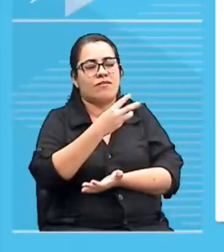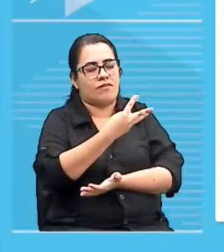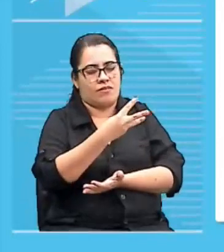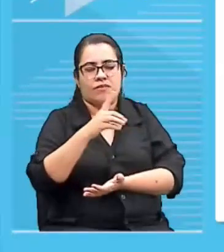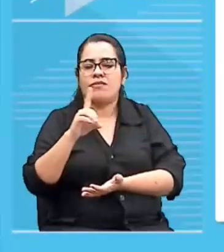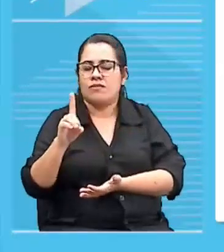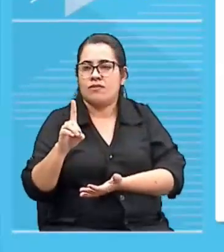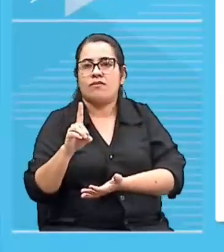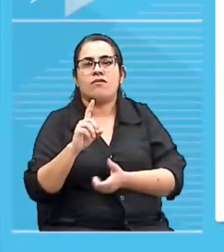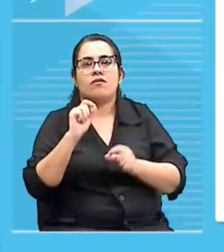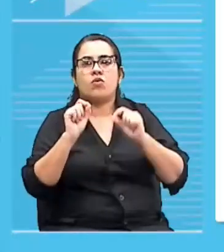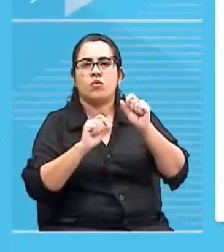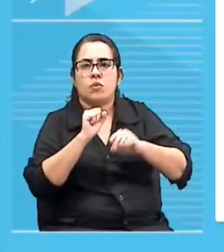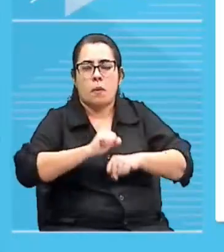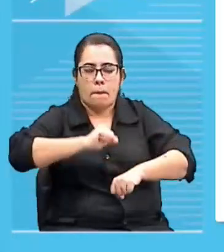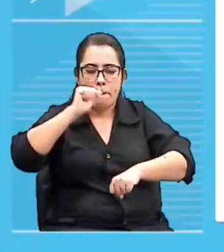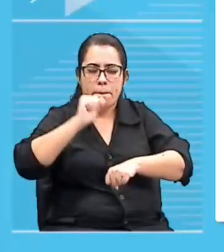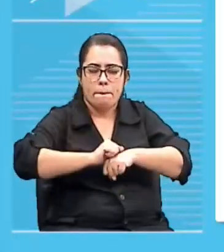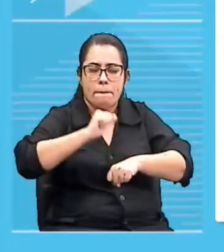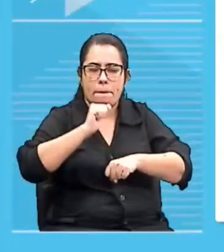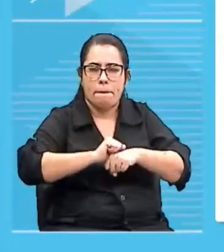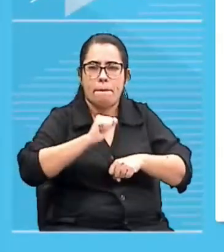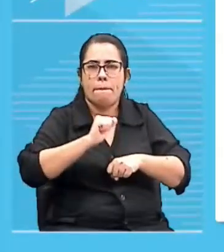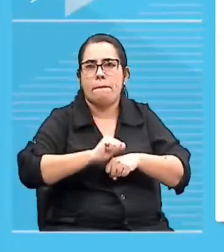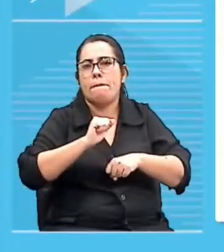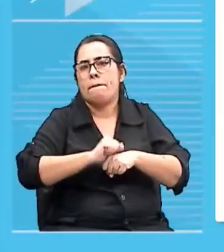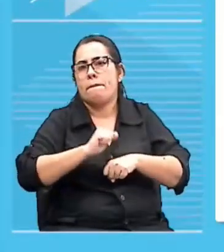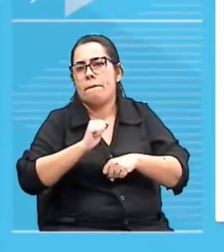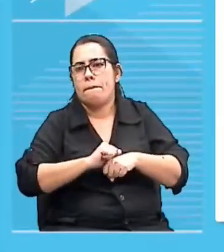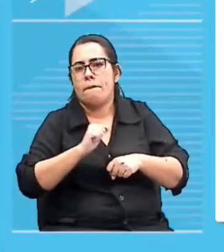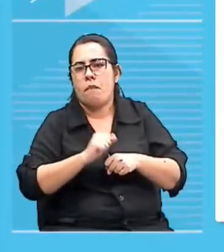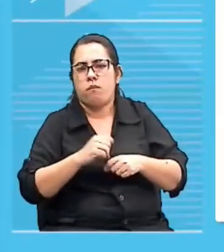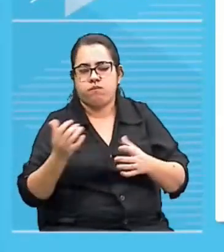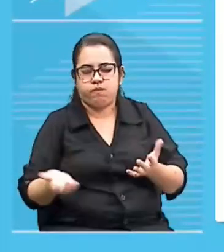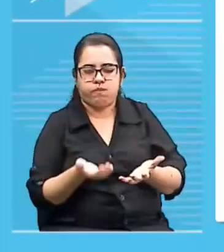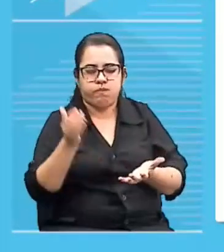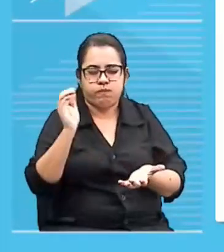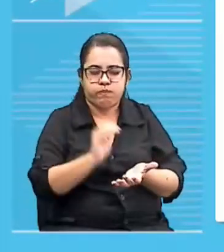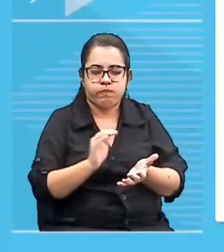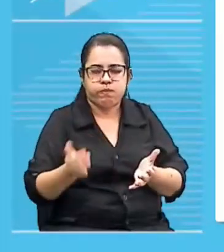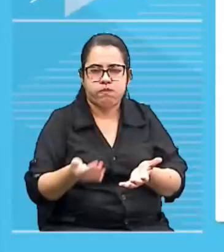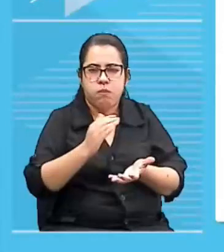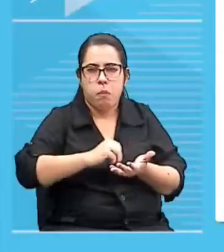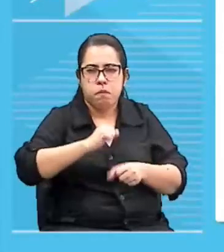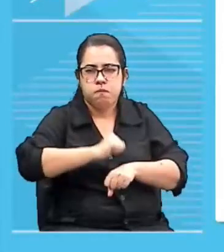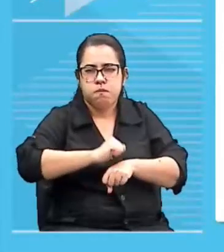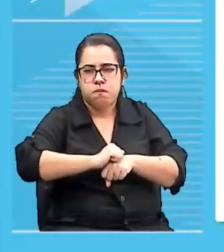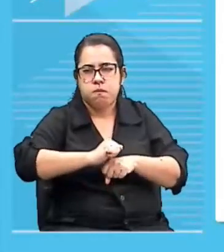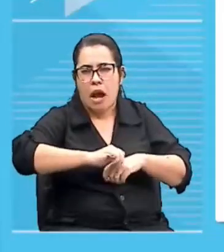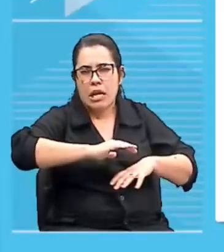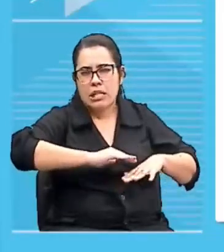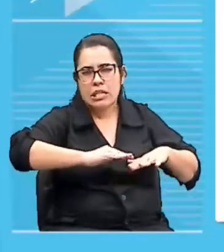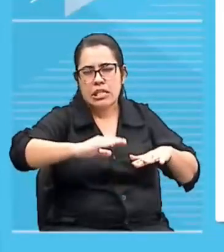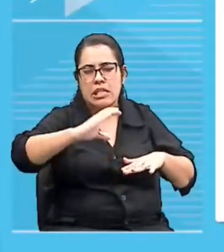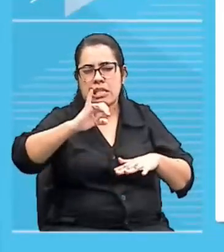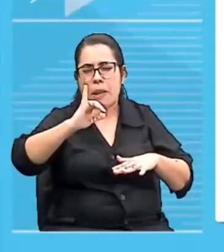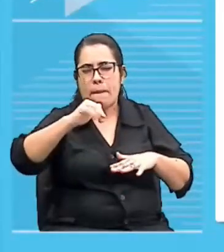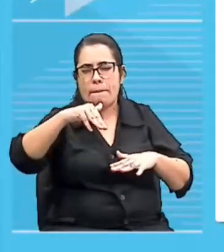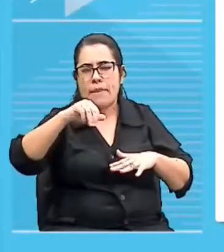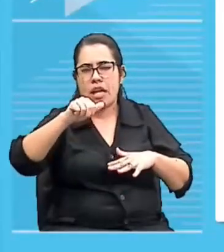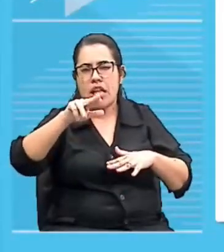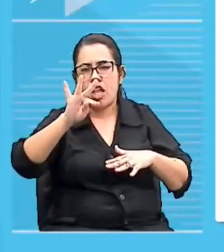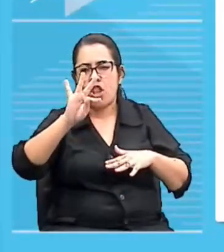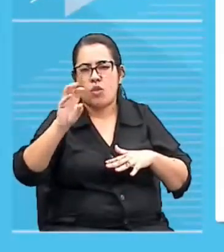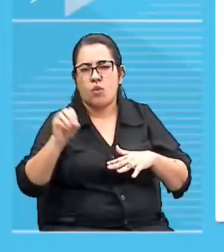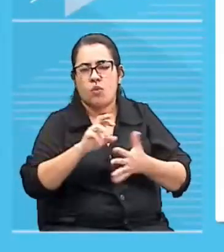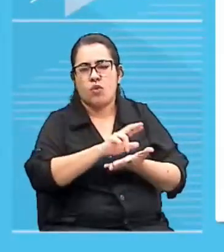3D é concreto, é um material específico, concreto, cimento e outros materiais. E o que